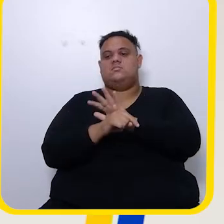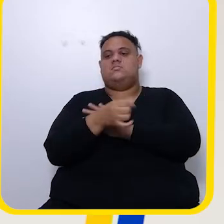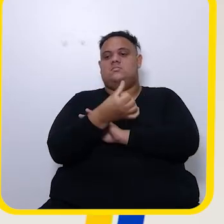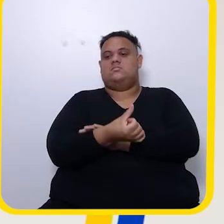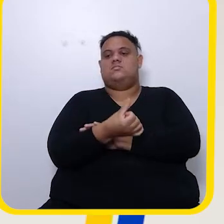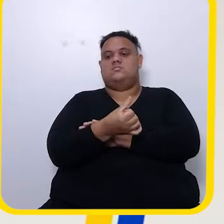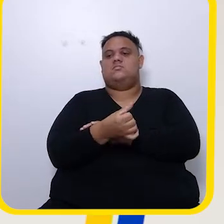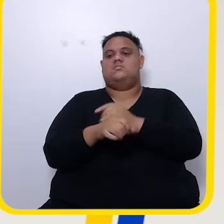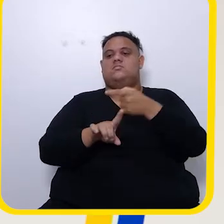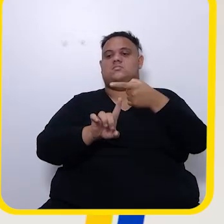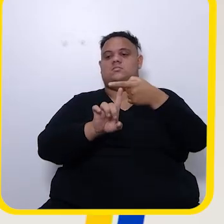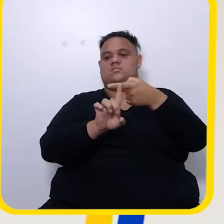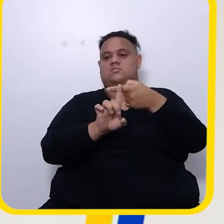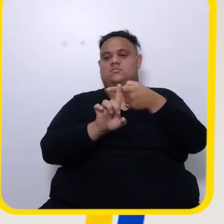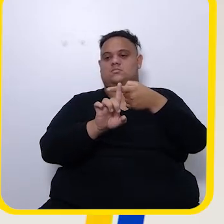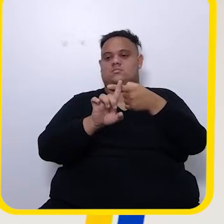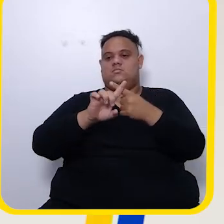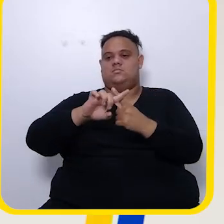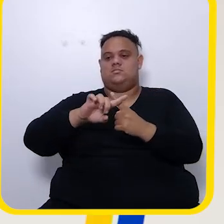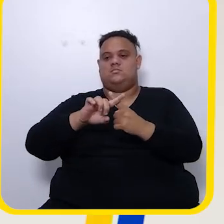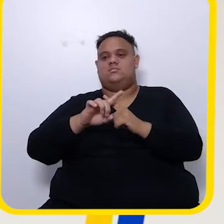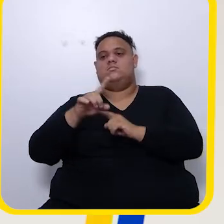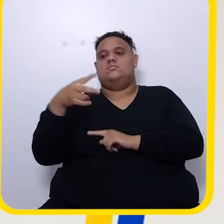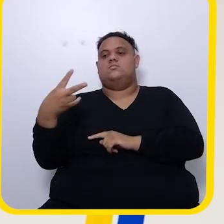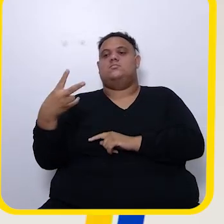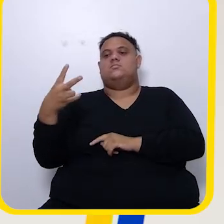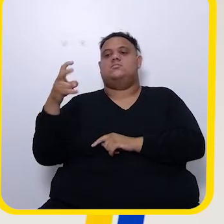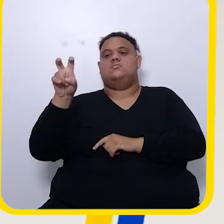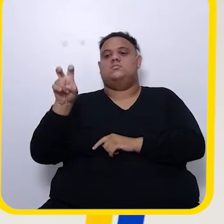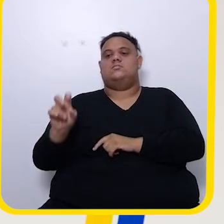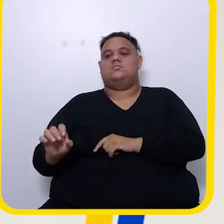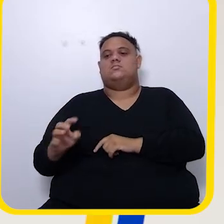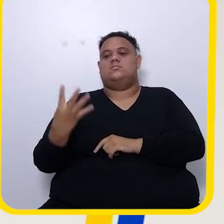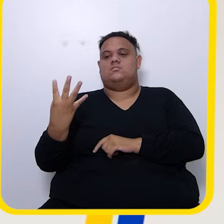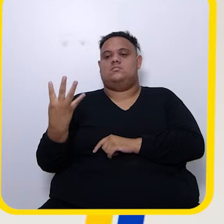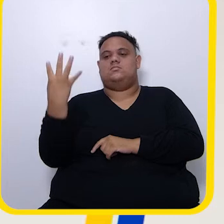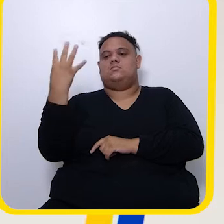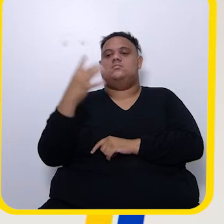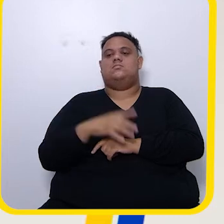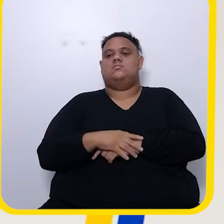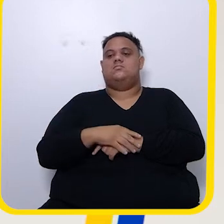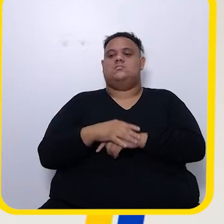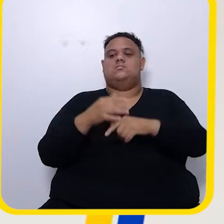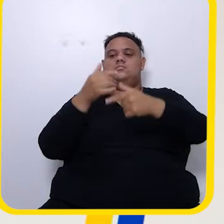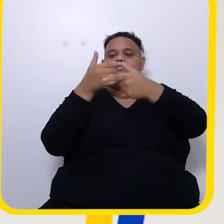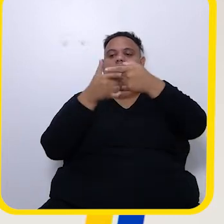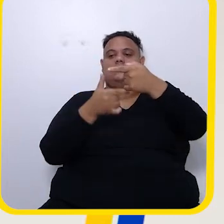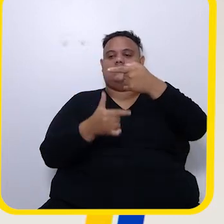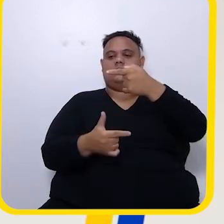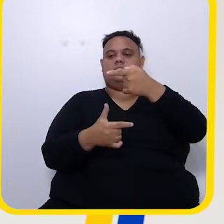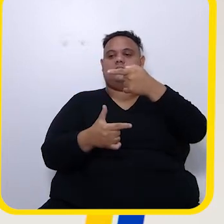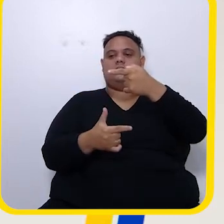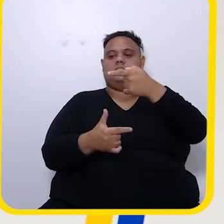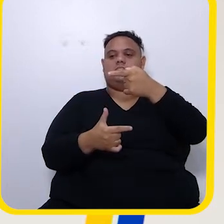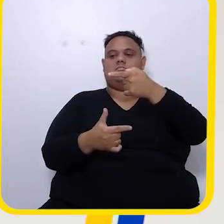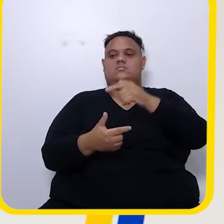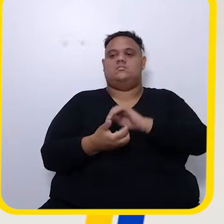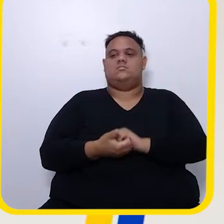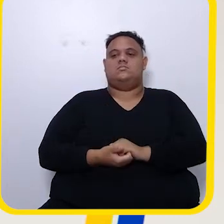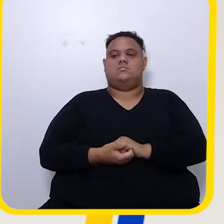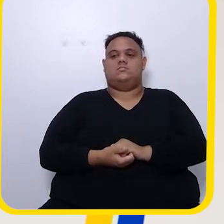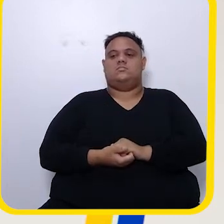6 positivo, mais ou menos a raiz do 2.916, que é 54. Dividido por 2 vezes 1, que dá